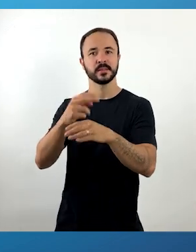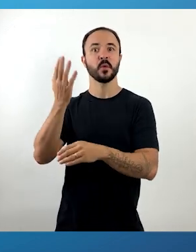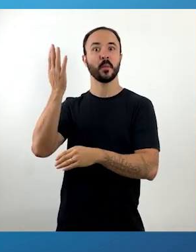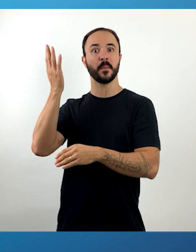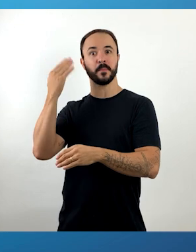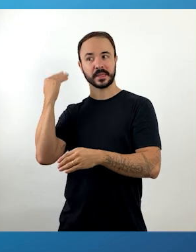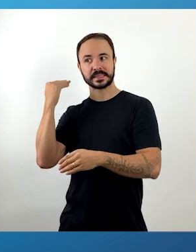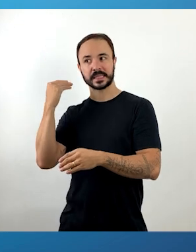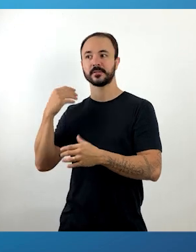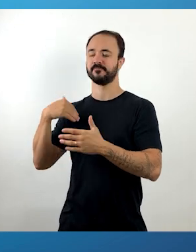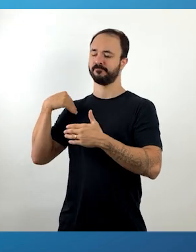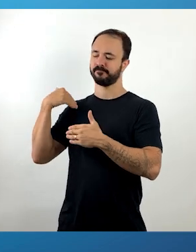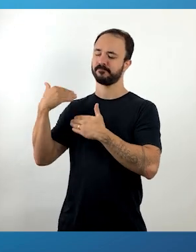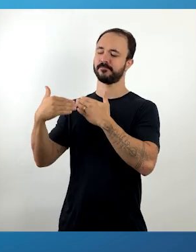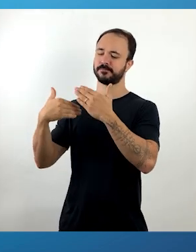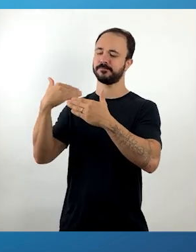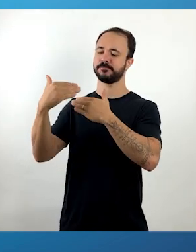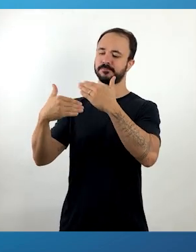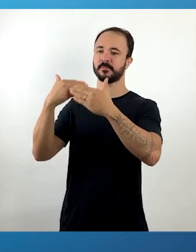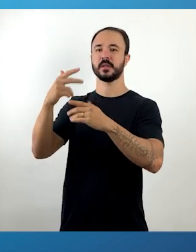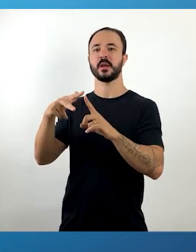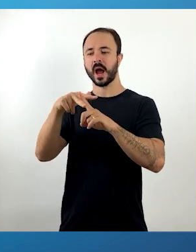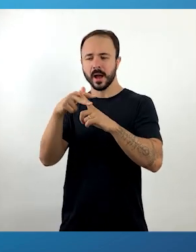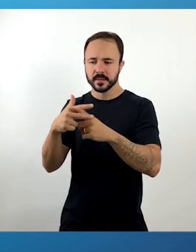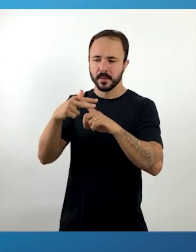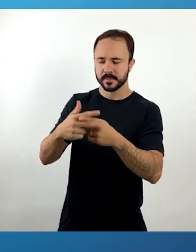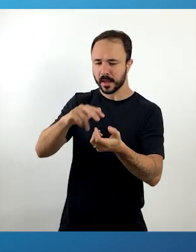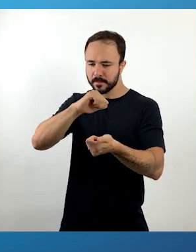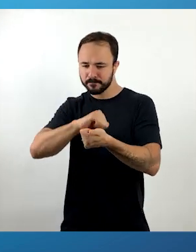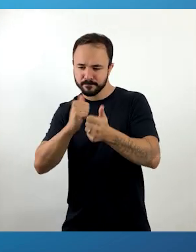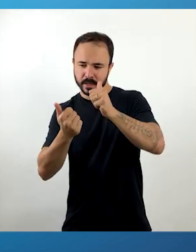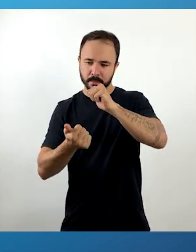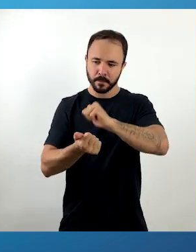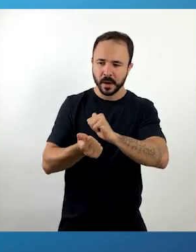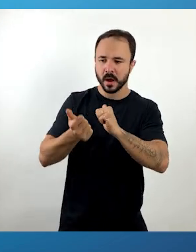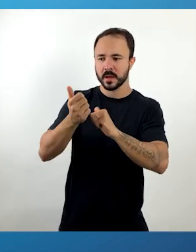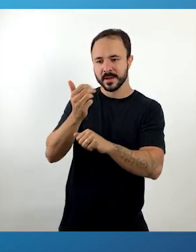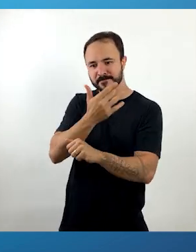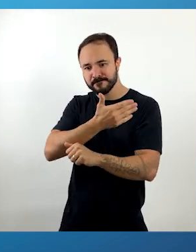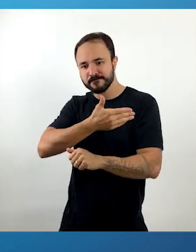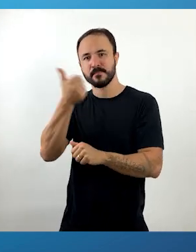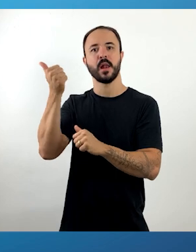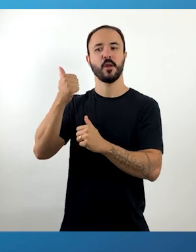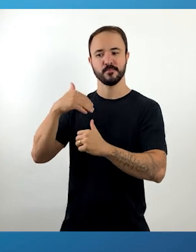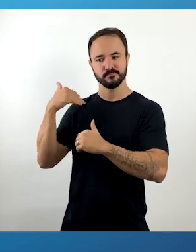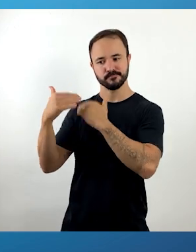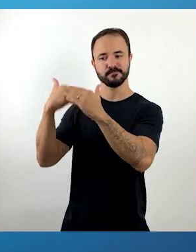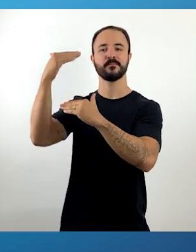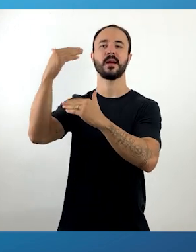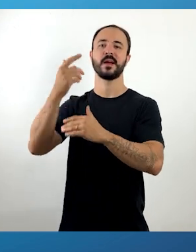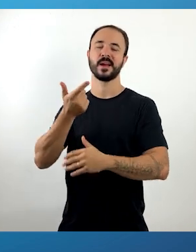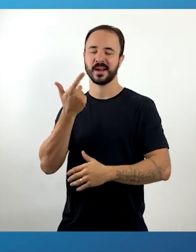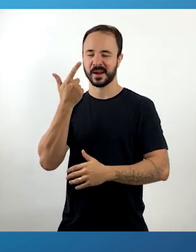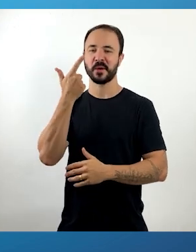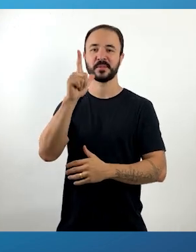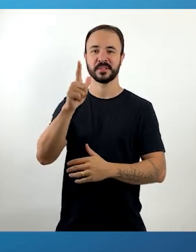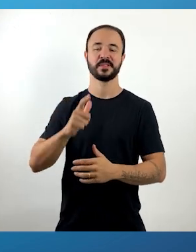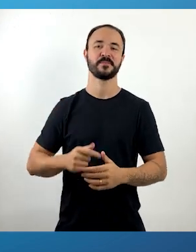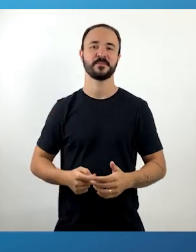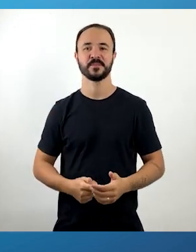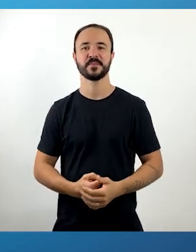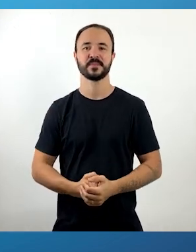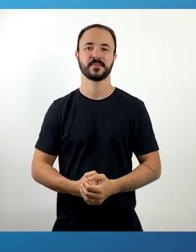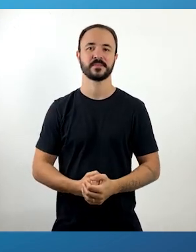se surgindo a necessidade de você adaptar algumas situações para que se possa melhor desenvolver a